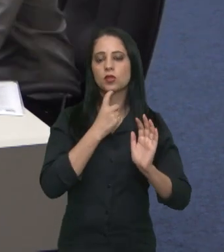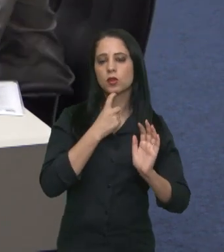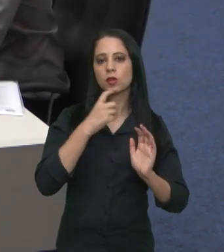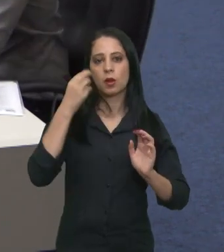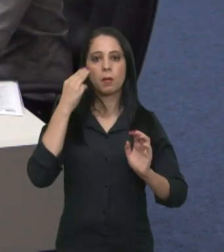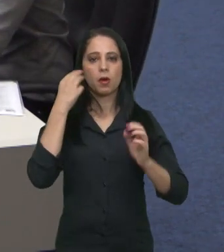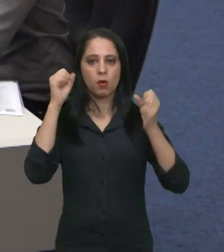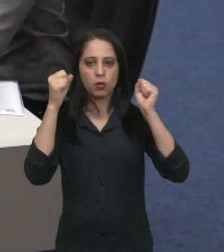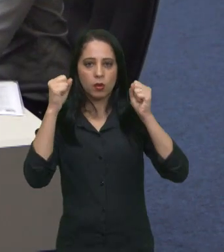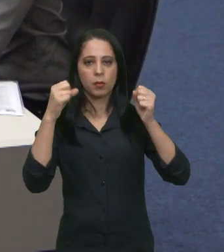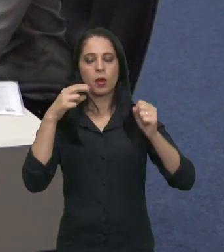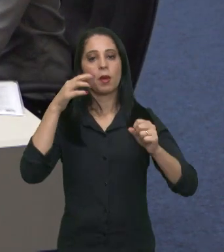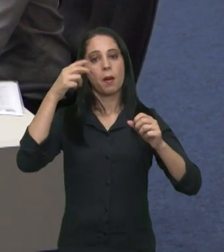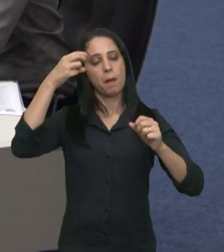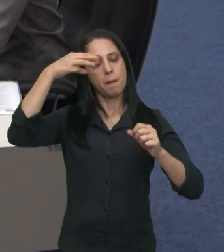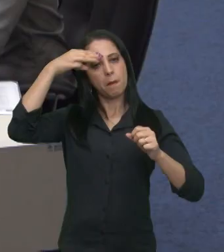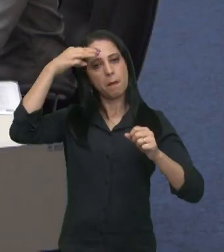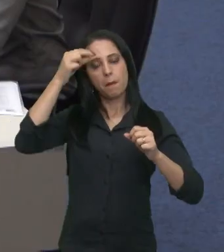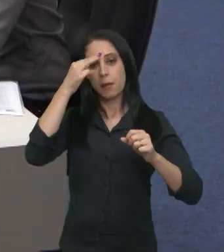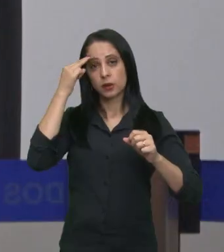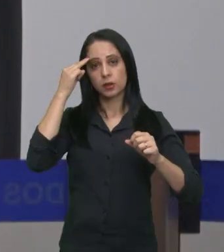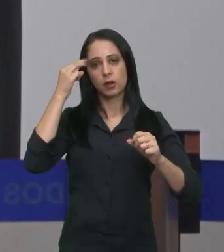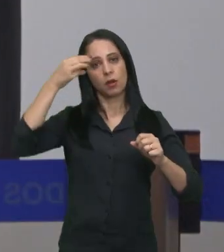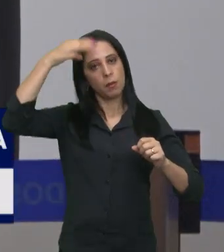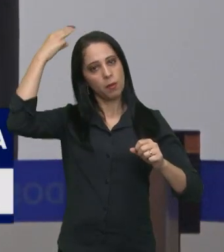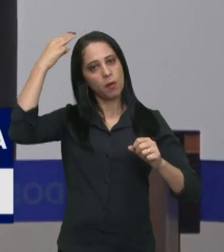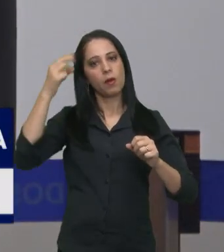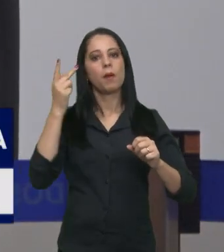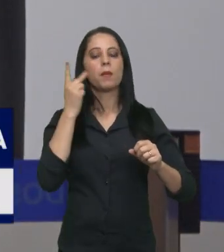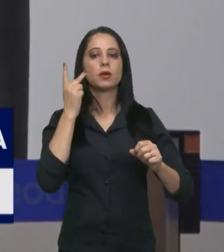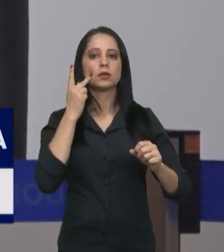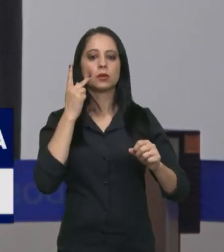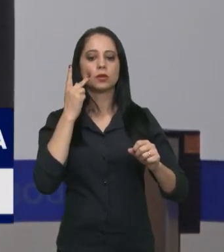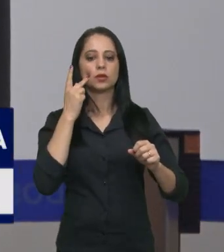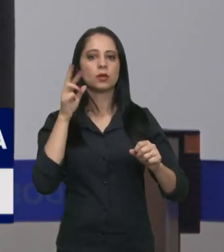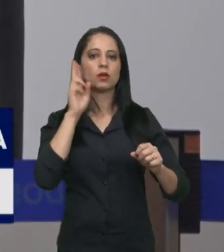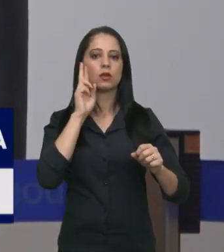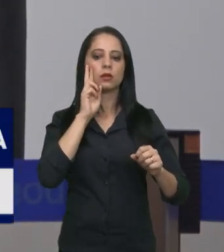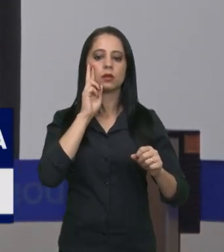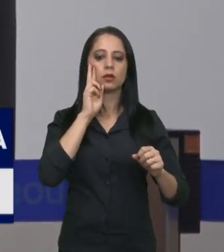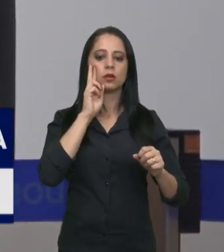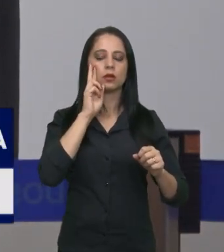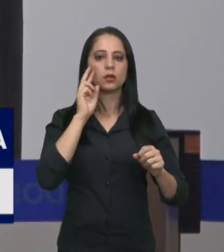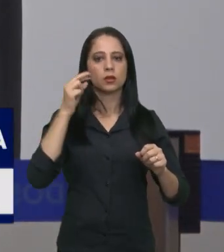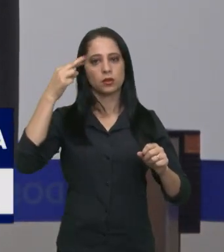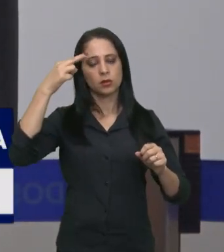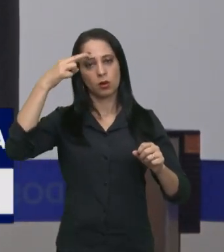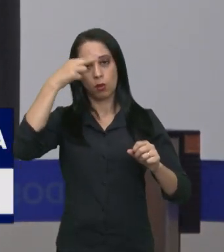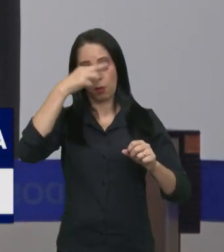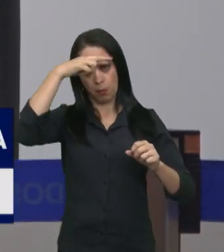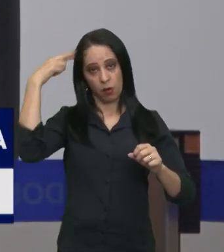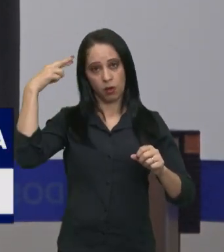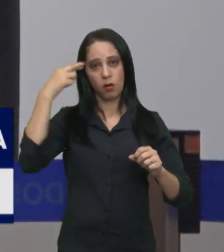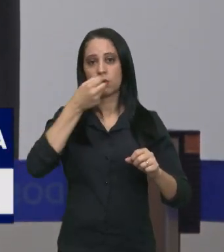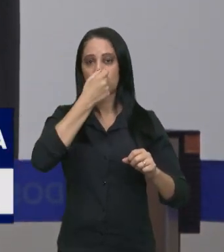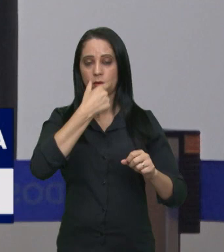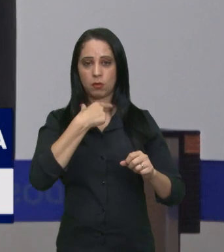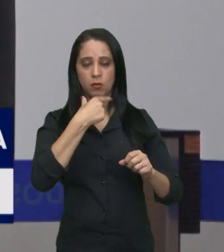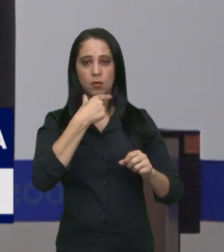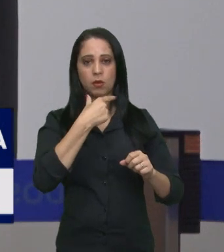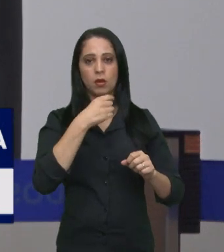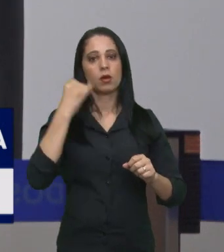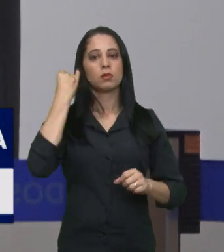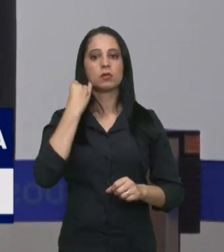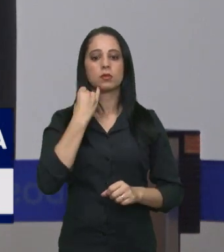Marcão da Academia, Marcelo Garcia, Milton Vieira Filho, Rafael Pascucci, Renato Santiago, Roberto Chagas, Roberto do Eleve e